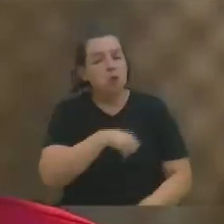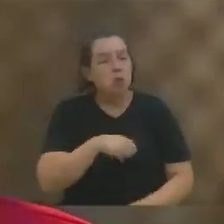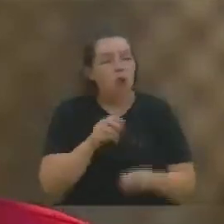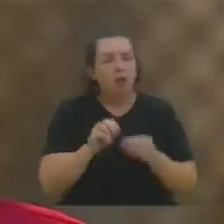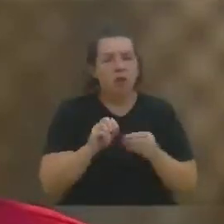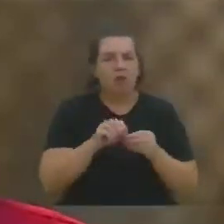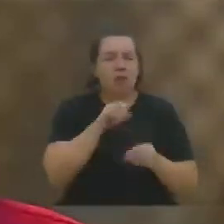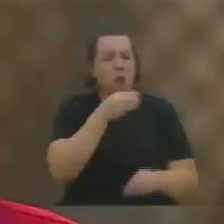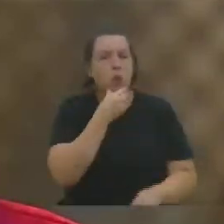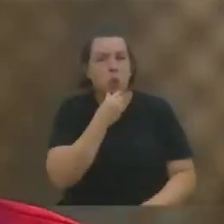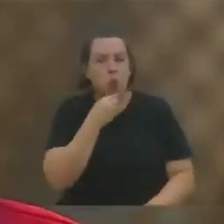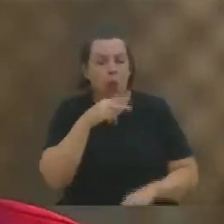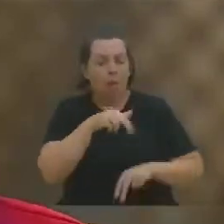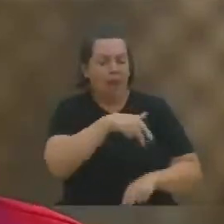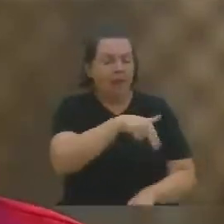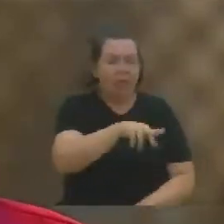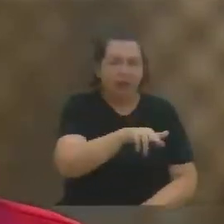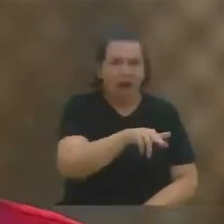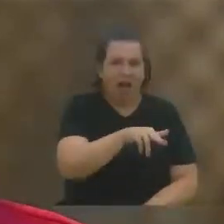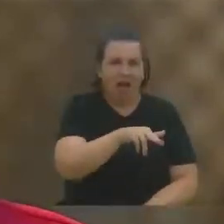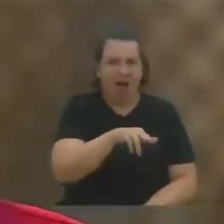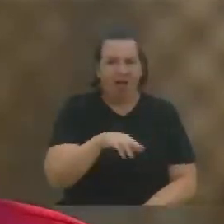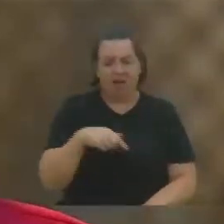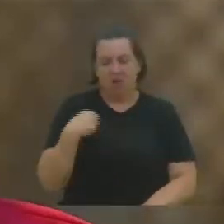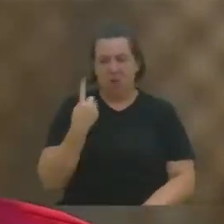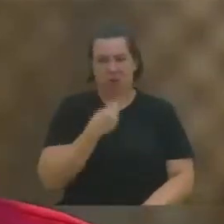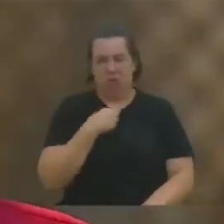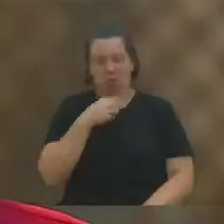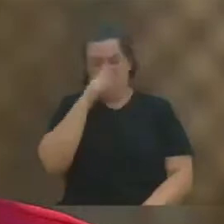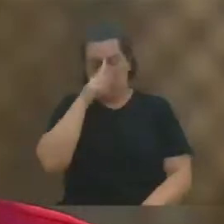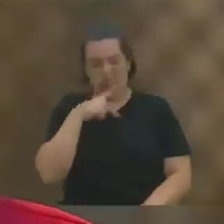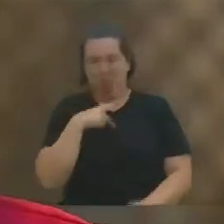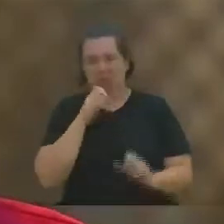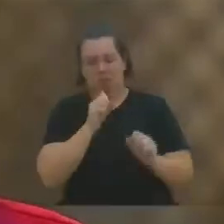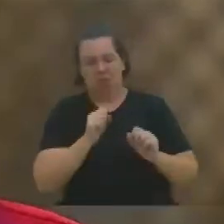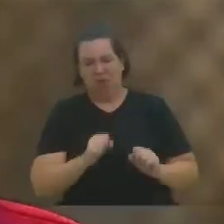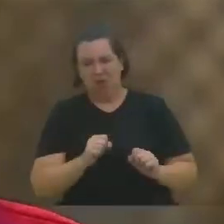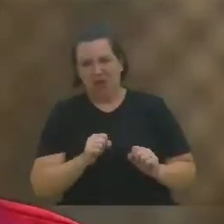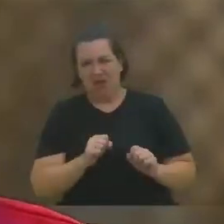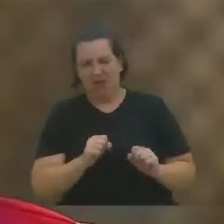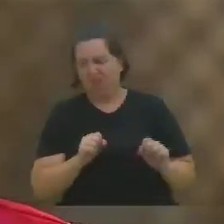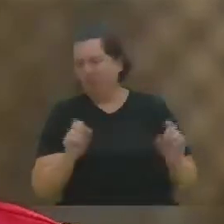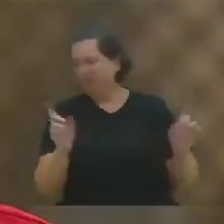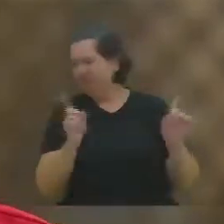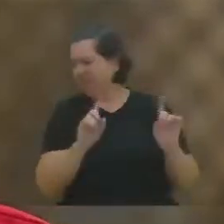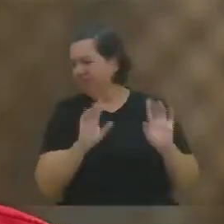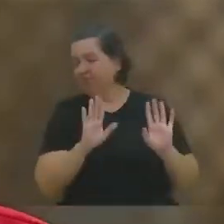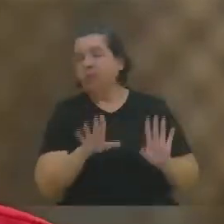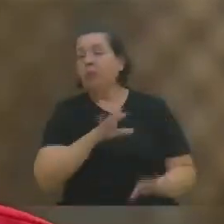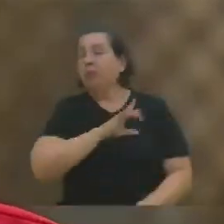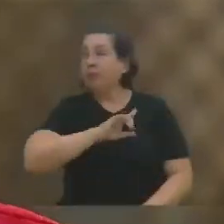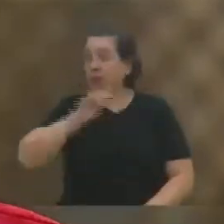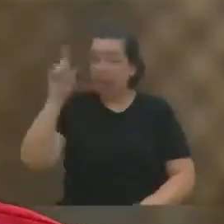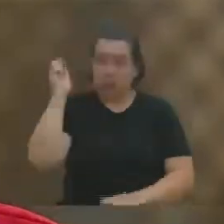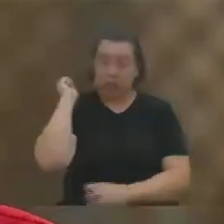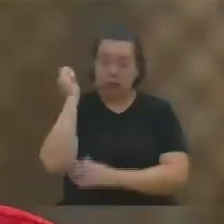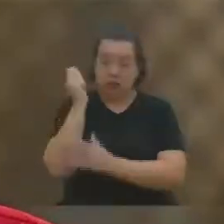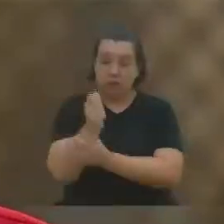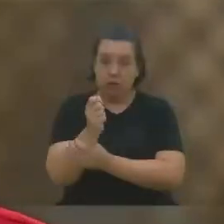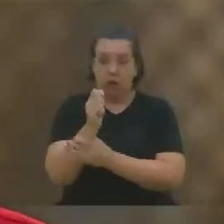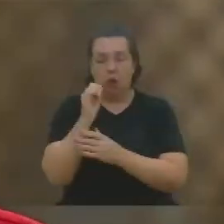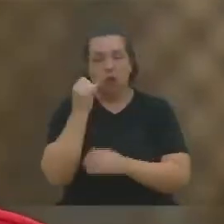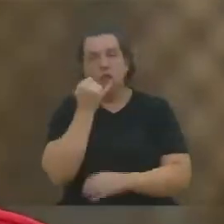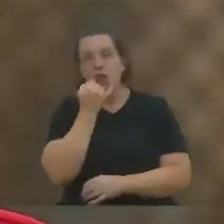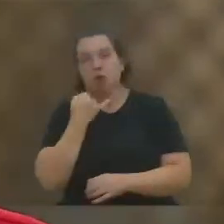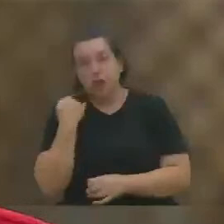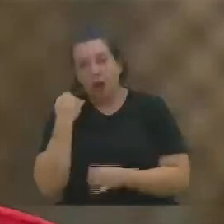feito este homem andar com nosso próprio poder ou piedade? O Deus de Abraão, de Isaac,